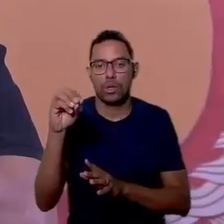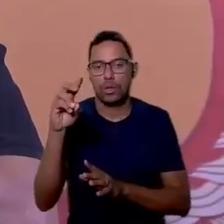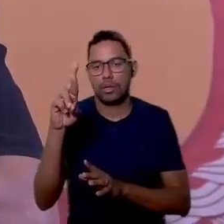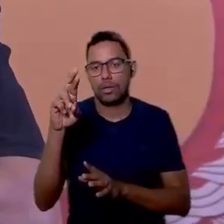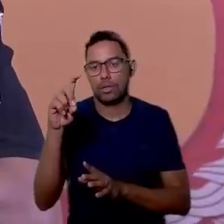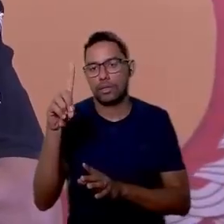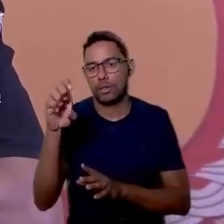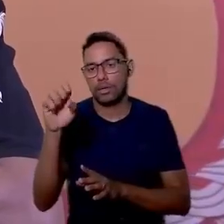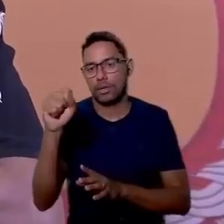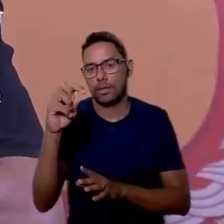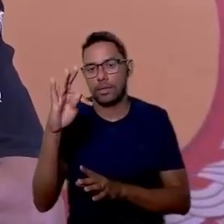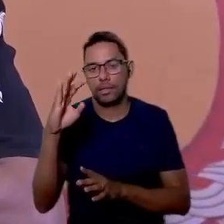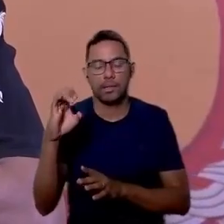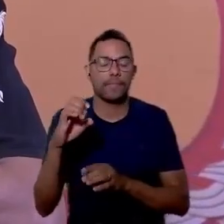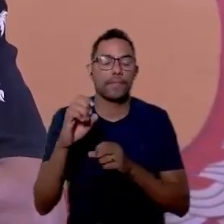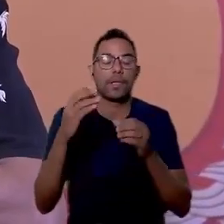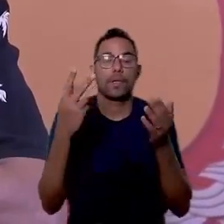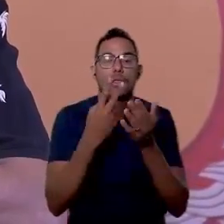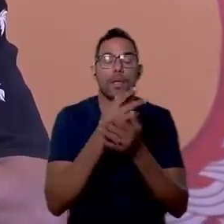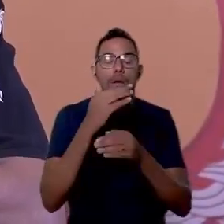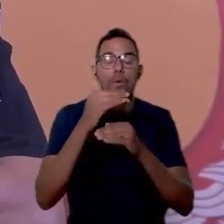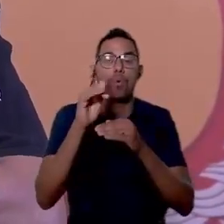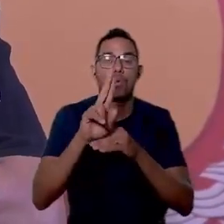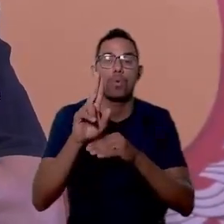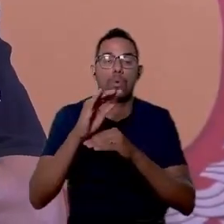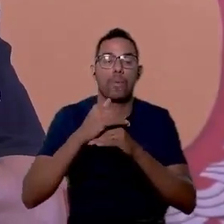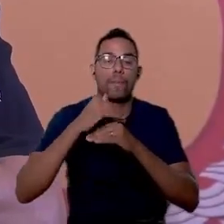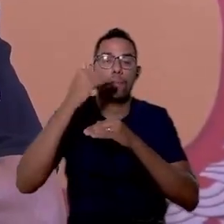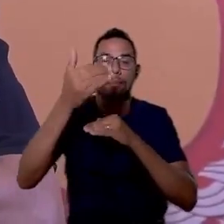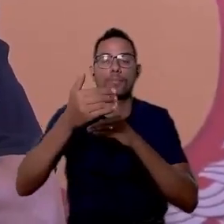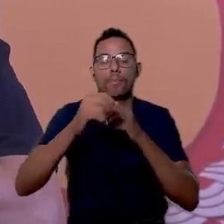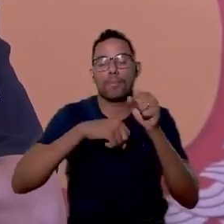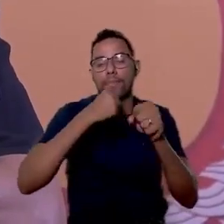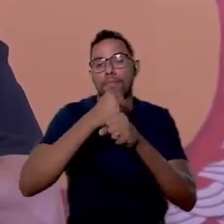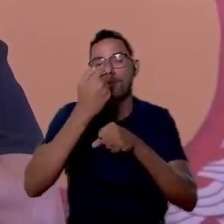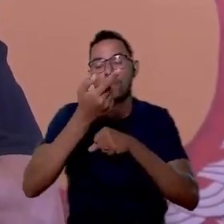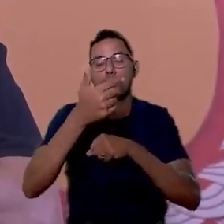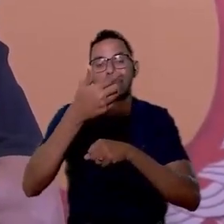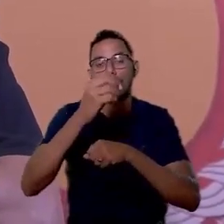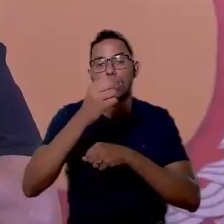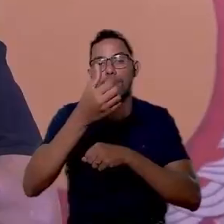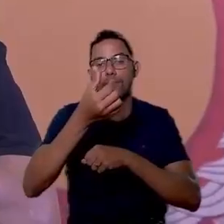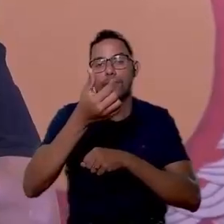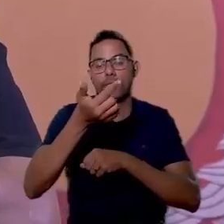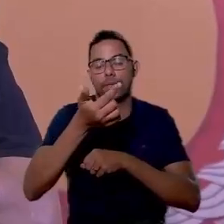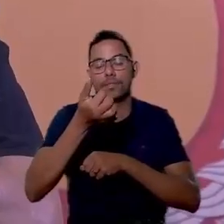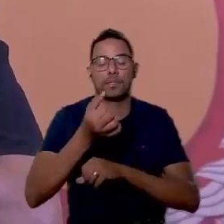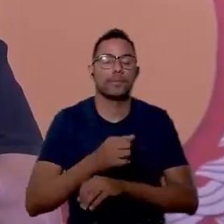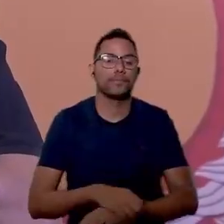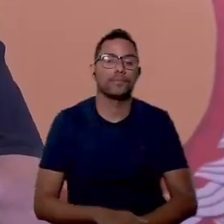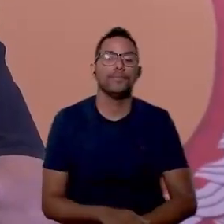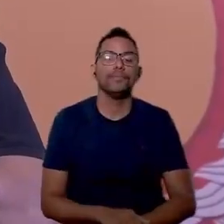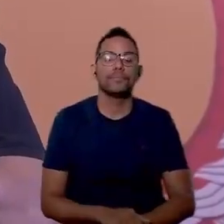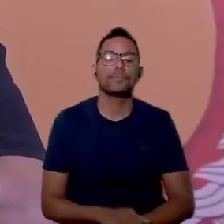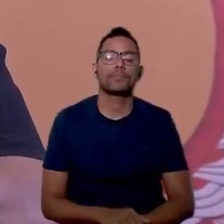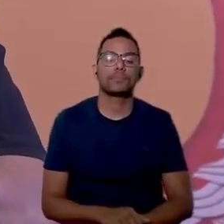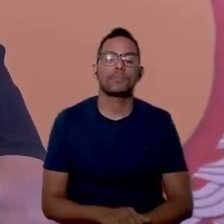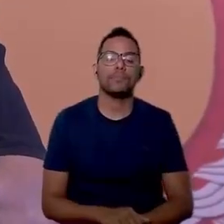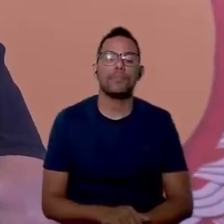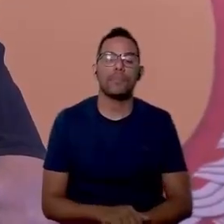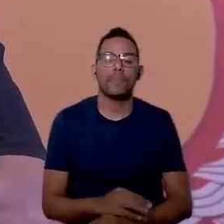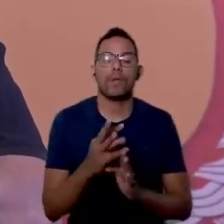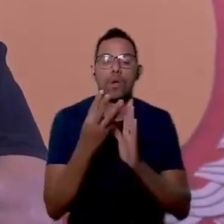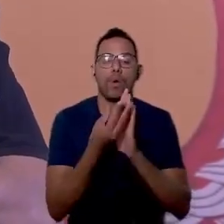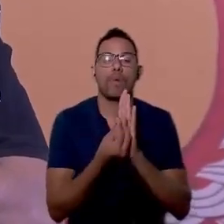ser executadas em 26. Em 26 nós vamos fazer o programa Rouanet Centro-Oeste, para ser executados